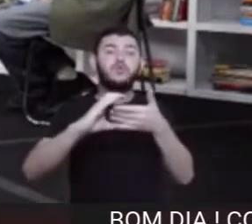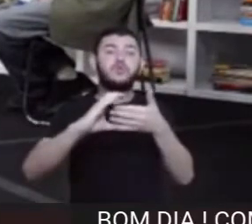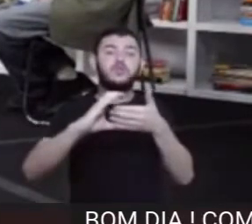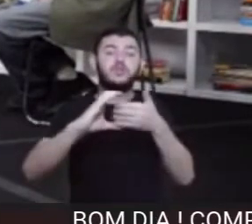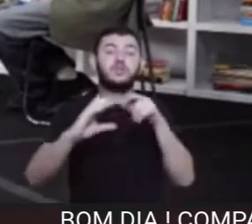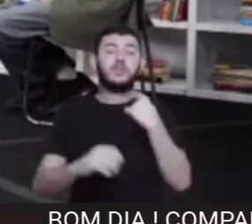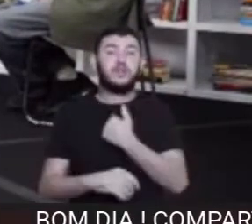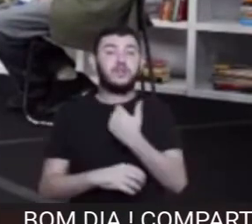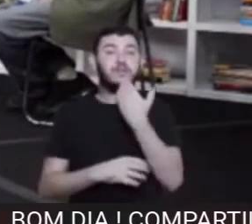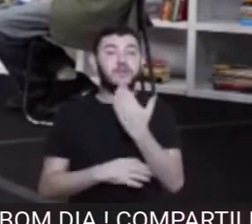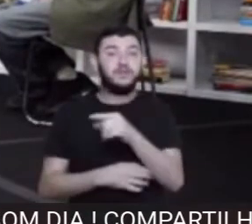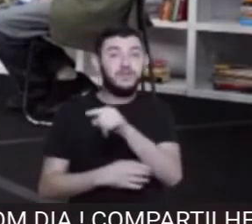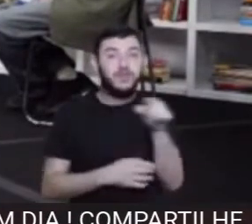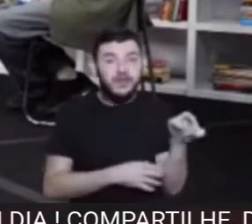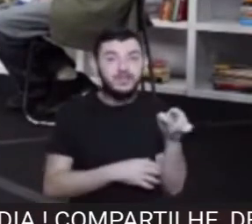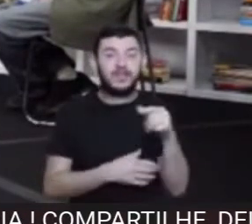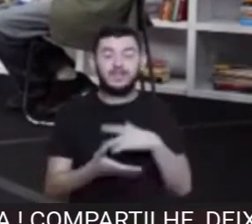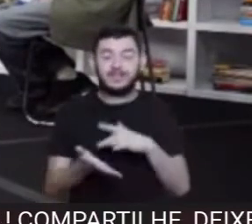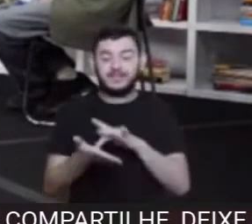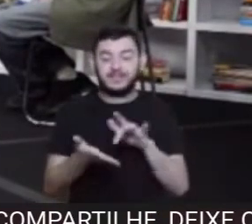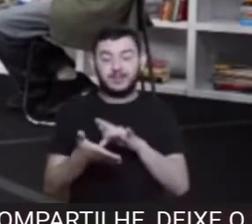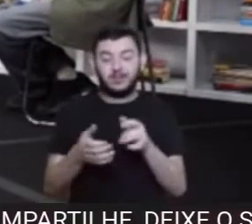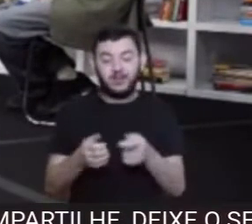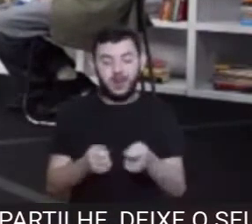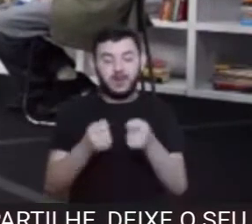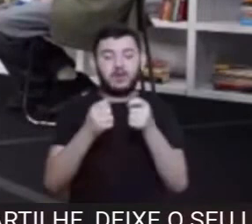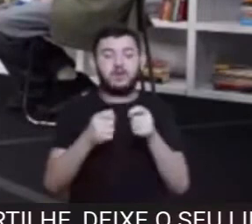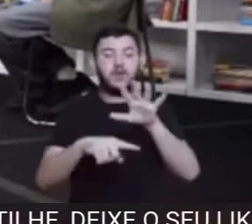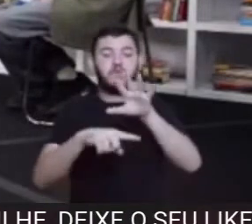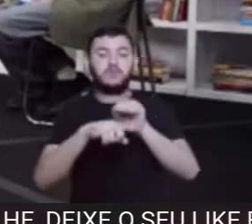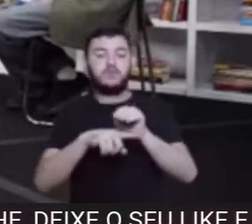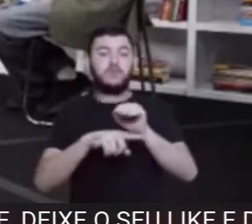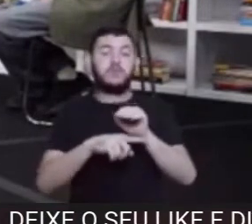doação, ou acessar o nosso site, né?